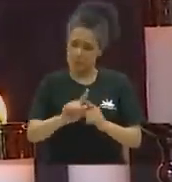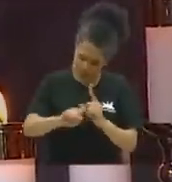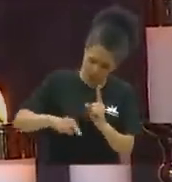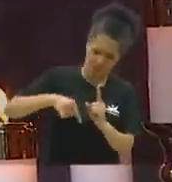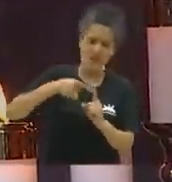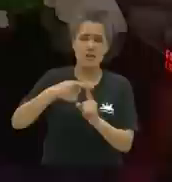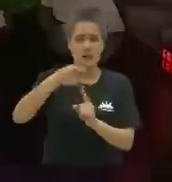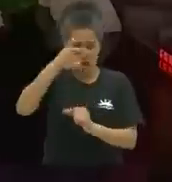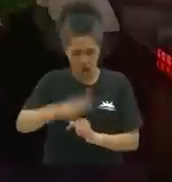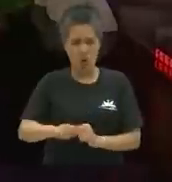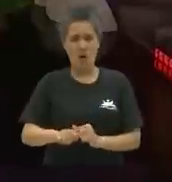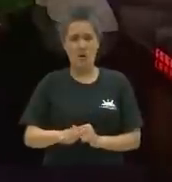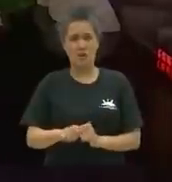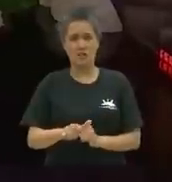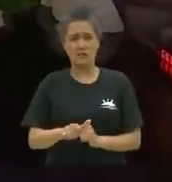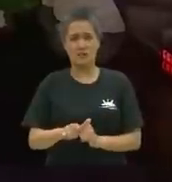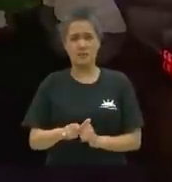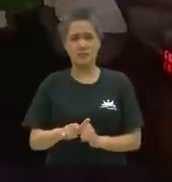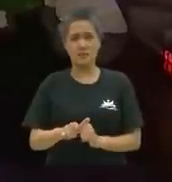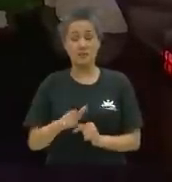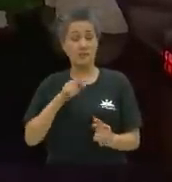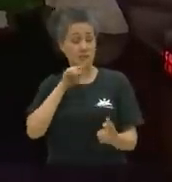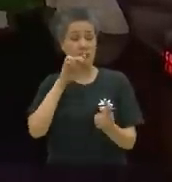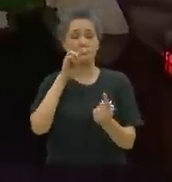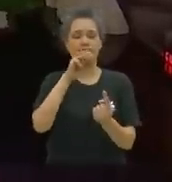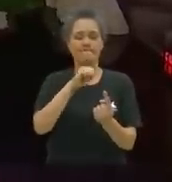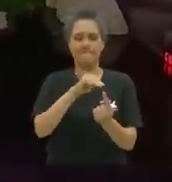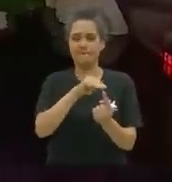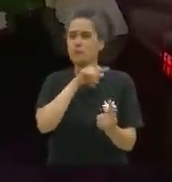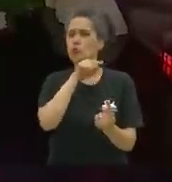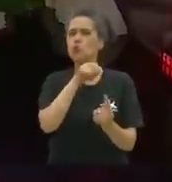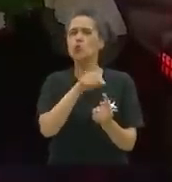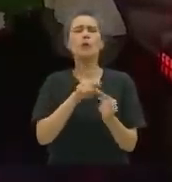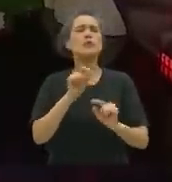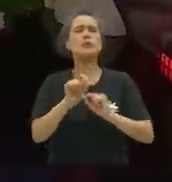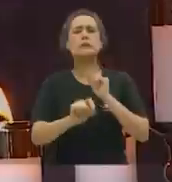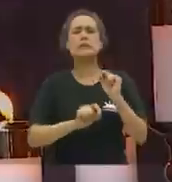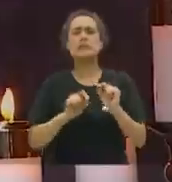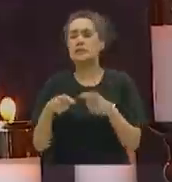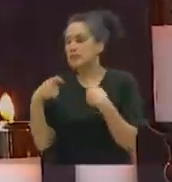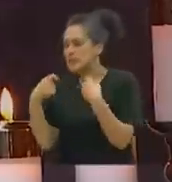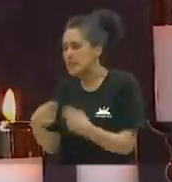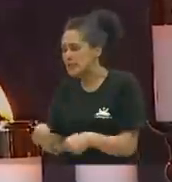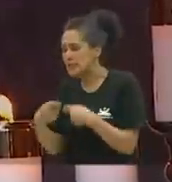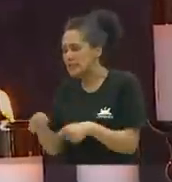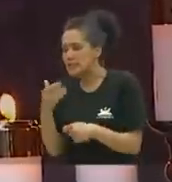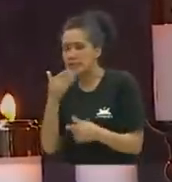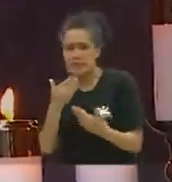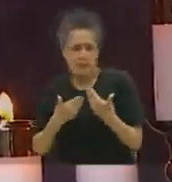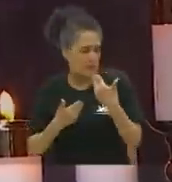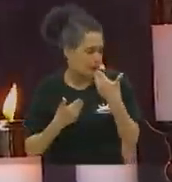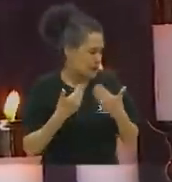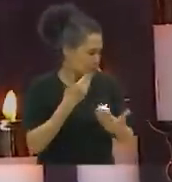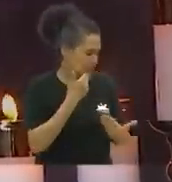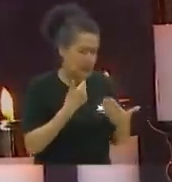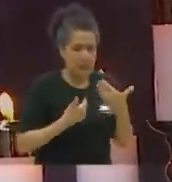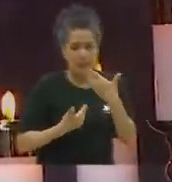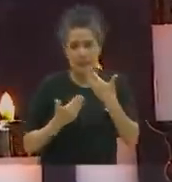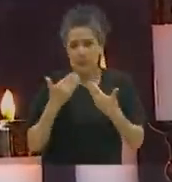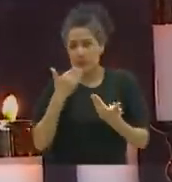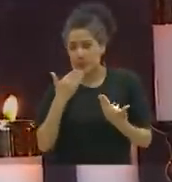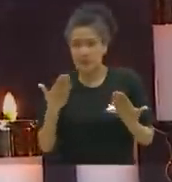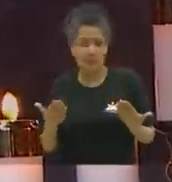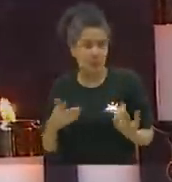uma vez. A meta foi estabelecida pela necessidade. A meta